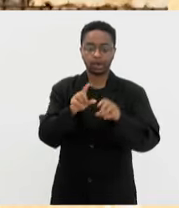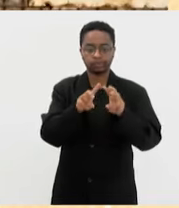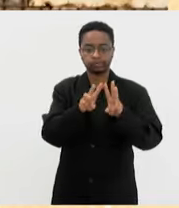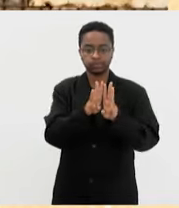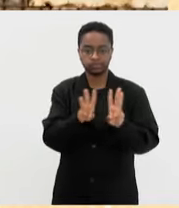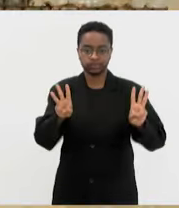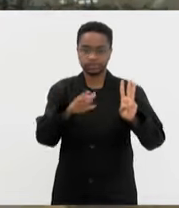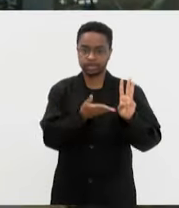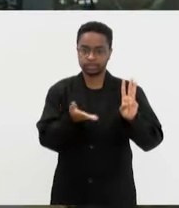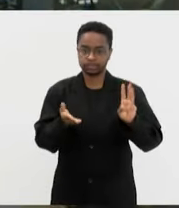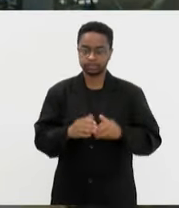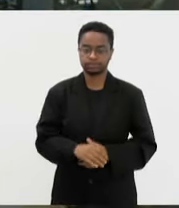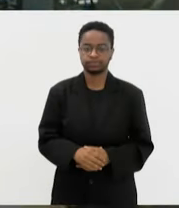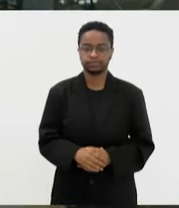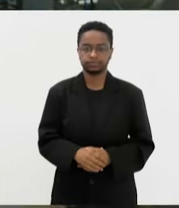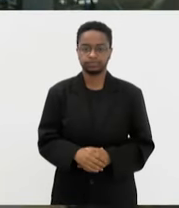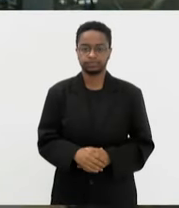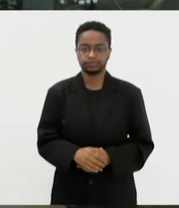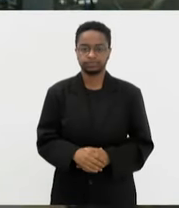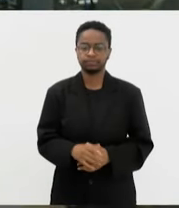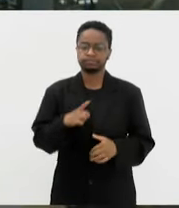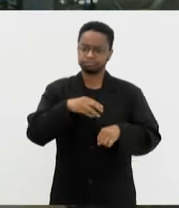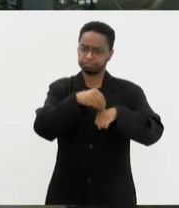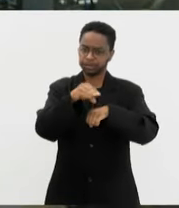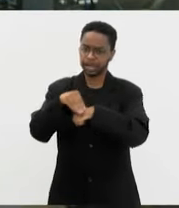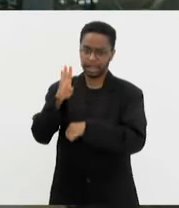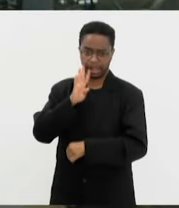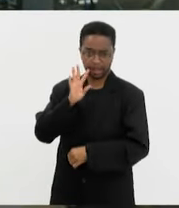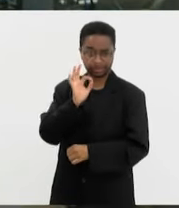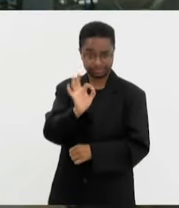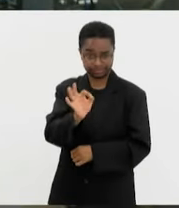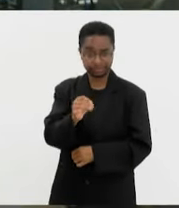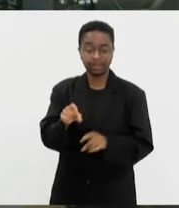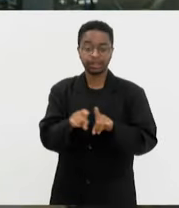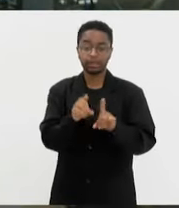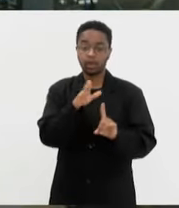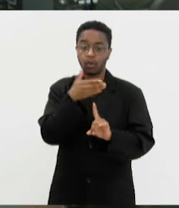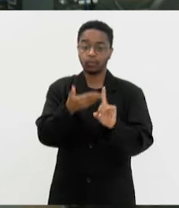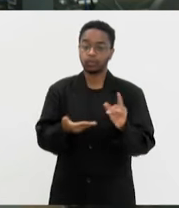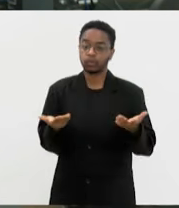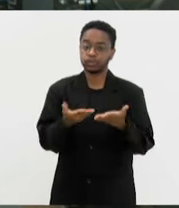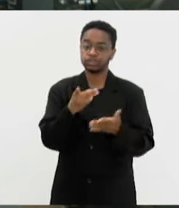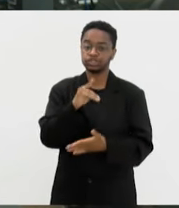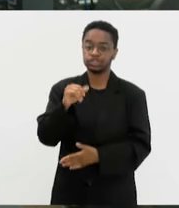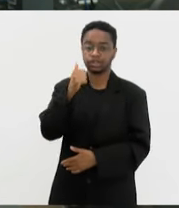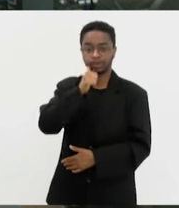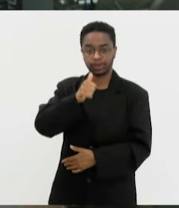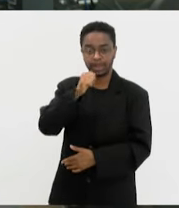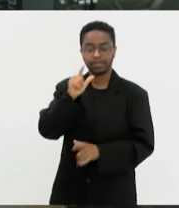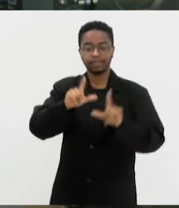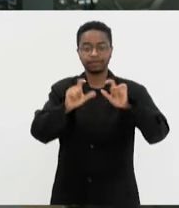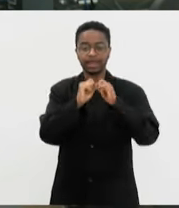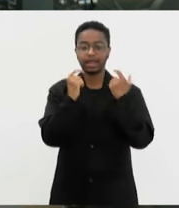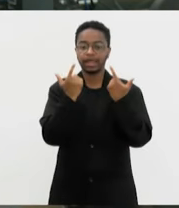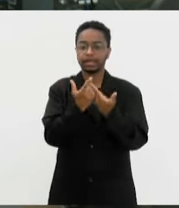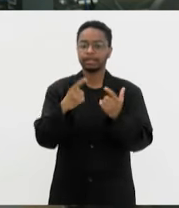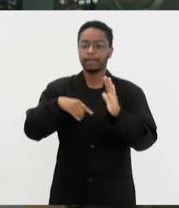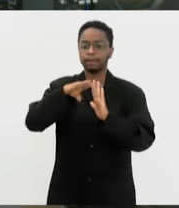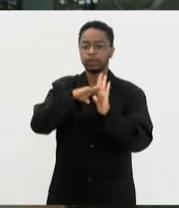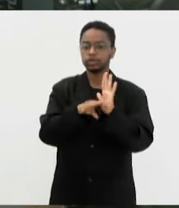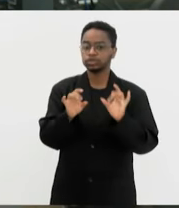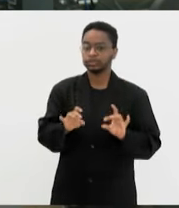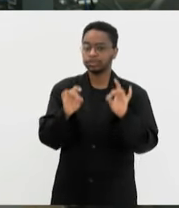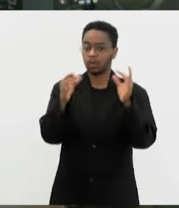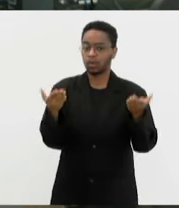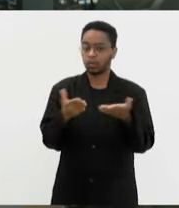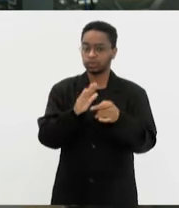site. Muitas dicas legais, né? Em homenagem ao Dia das Mulheres, a TV Alerj tem uma programação especial hoje à